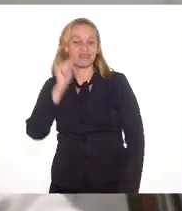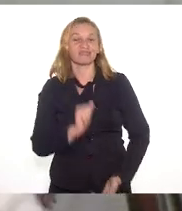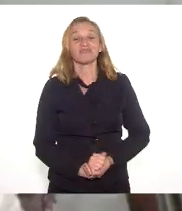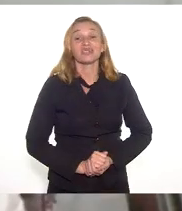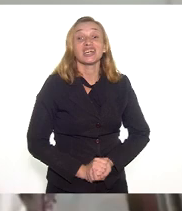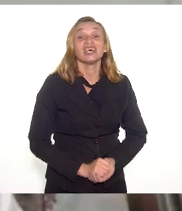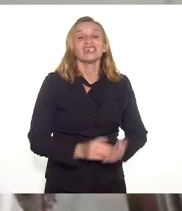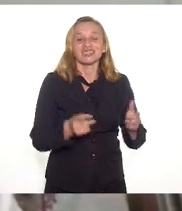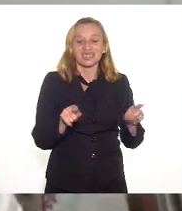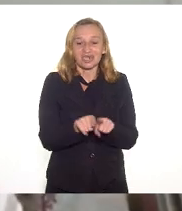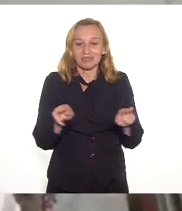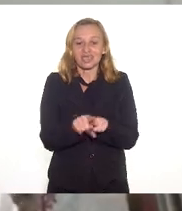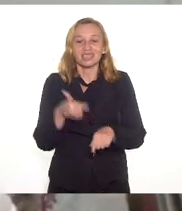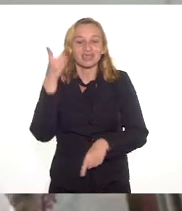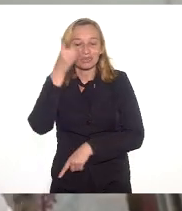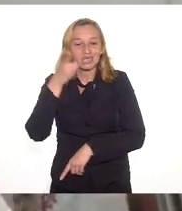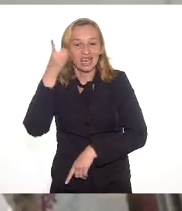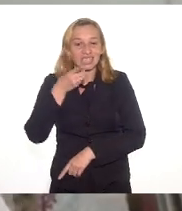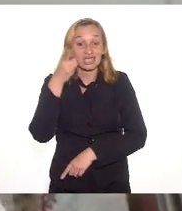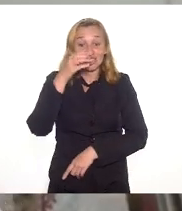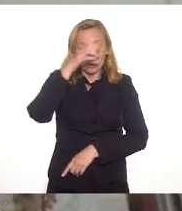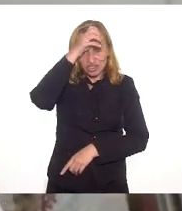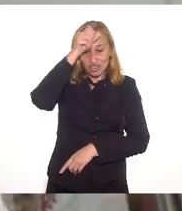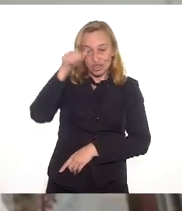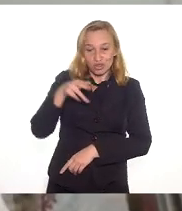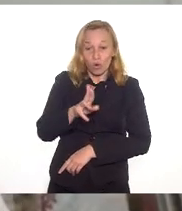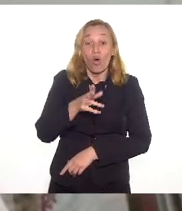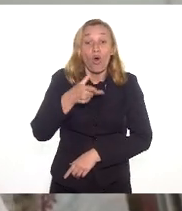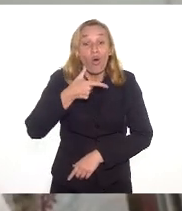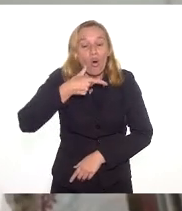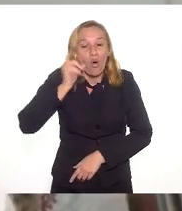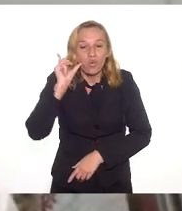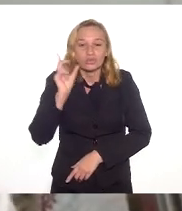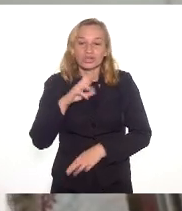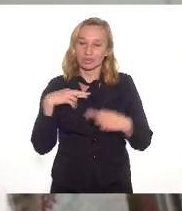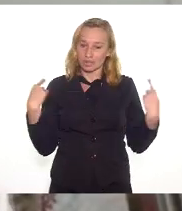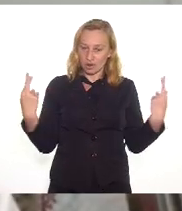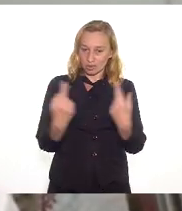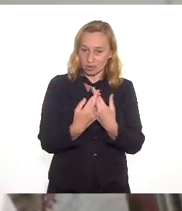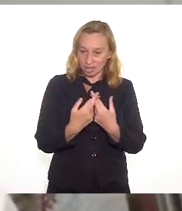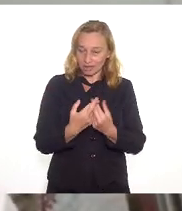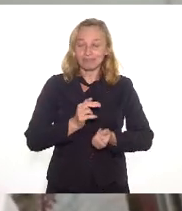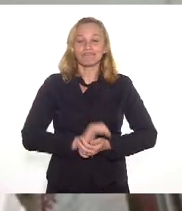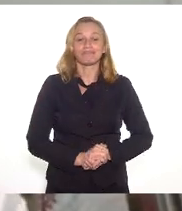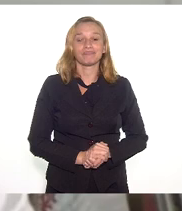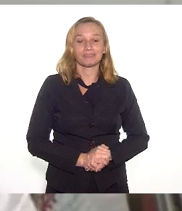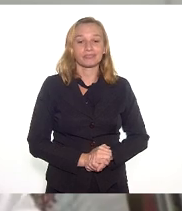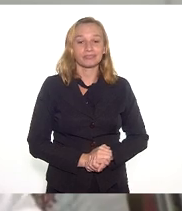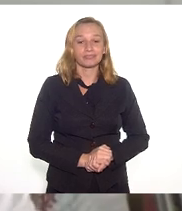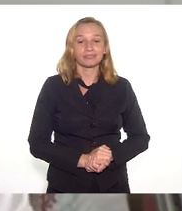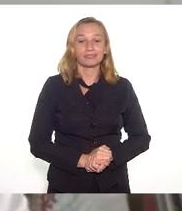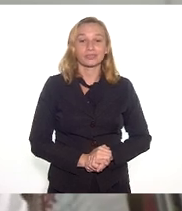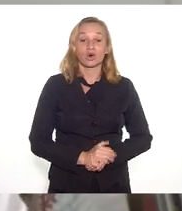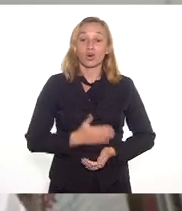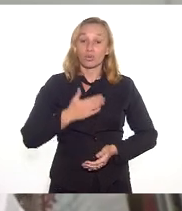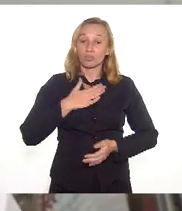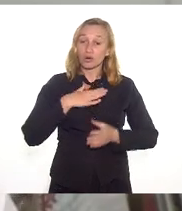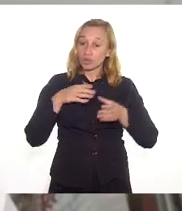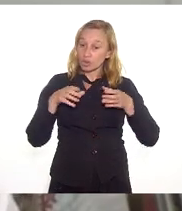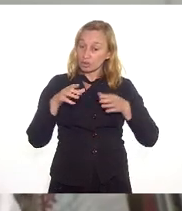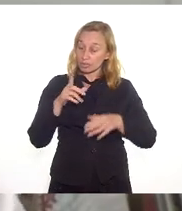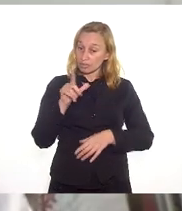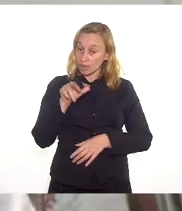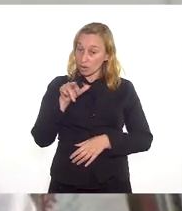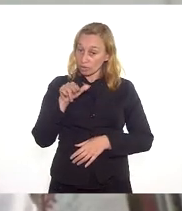também, deputada Tia Ju, que ontem eu me reuni no gabinete do meu irmão, vereador